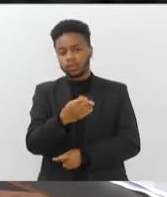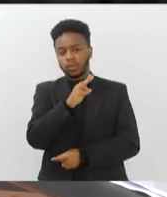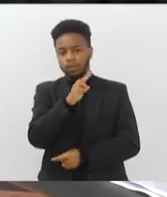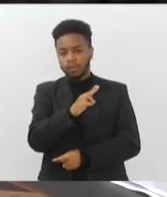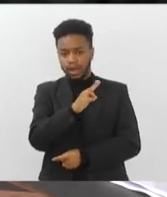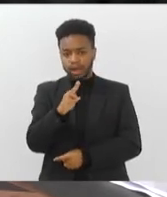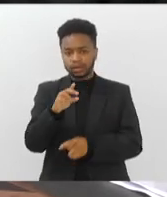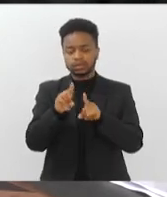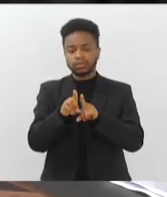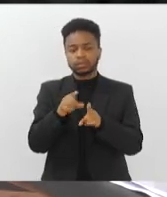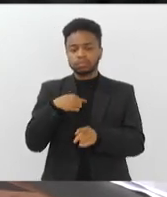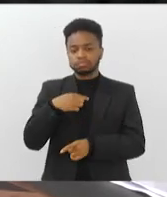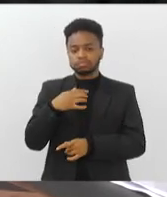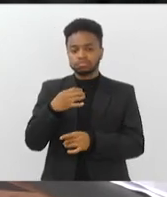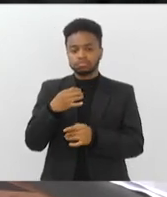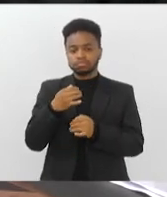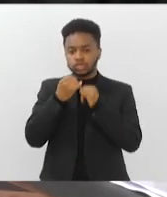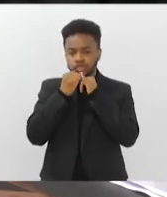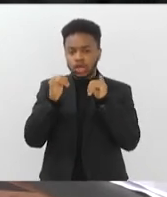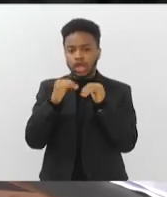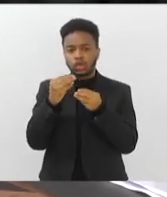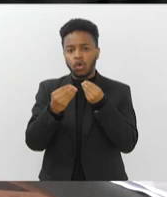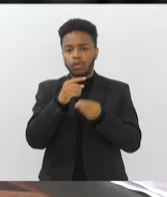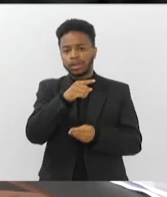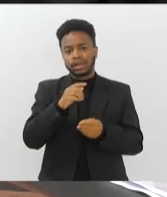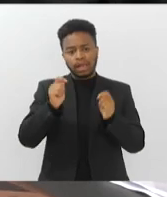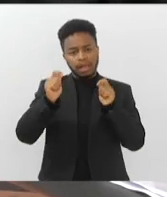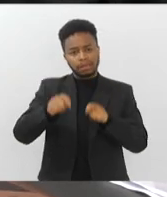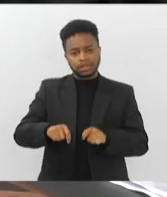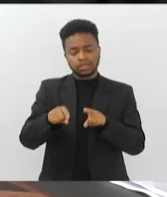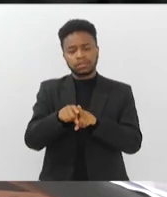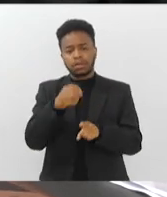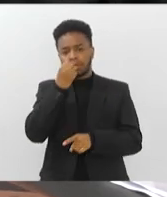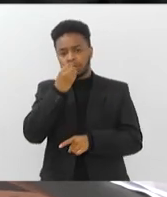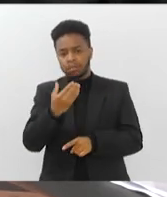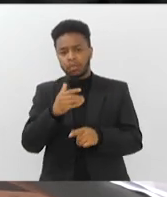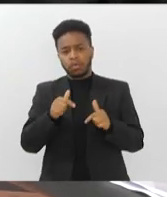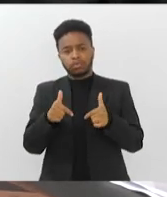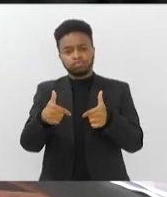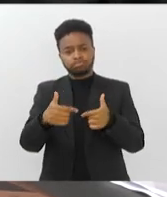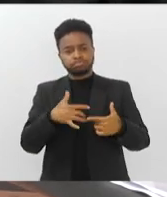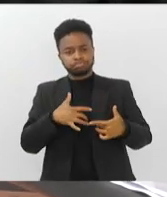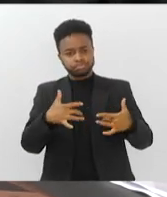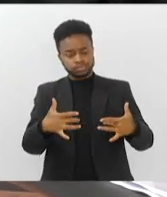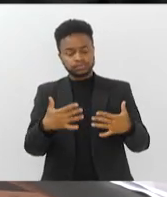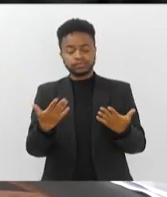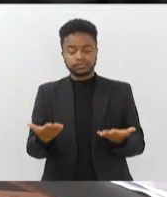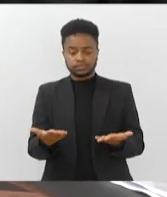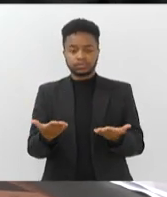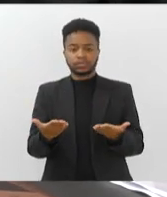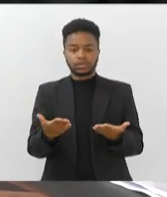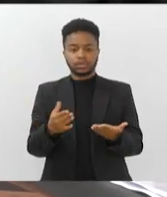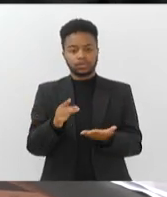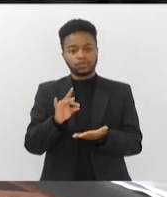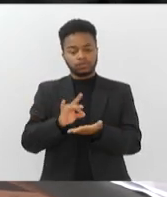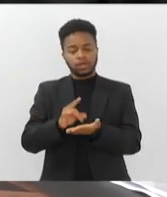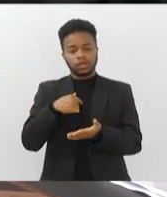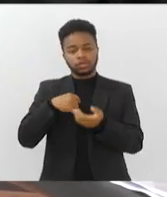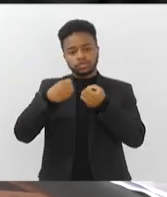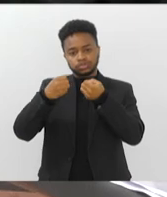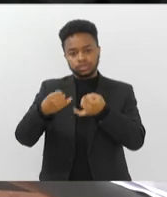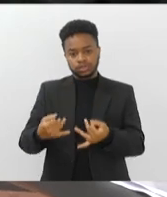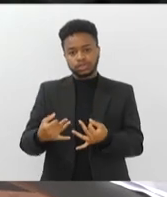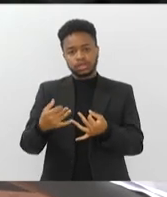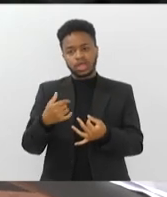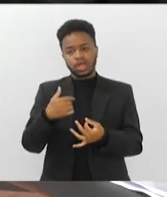muito impressionado com a capacidade, com a bondade, com a solidariedade. Então, essa é a explicação. Então, deputado,